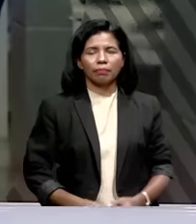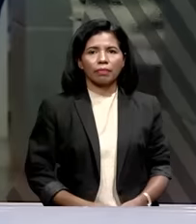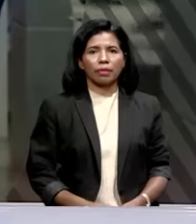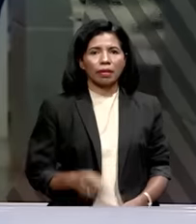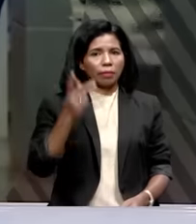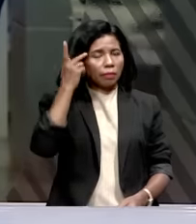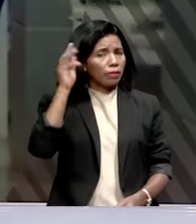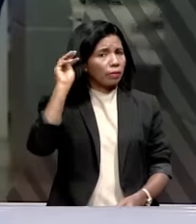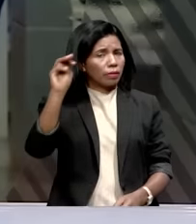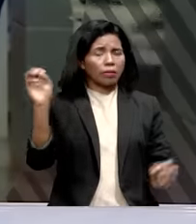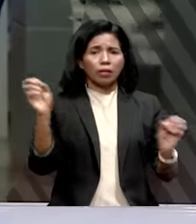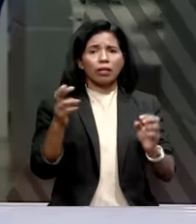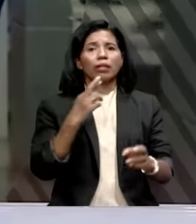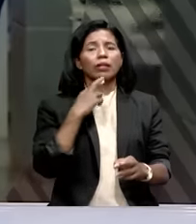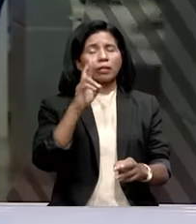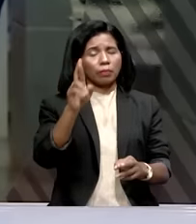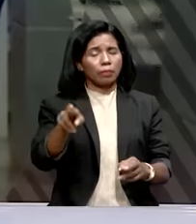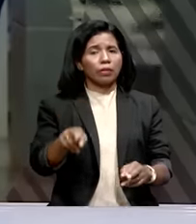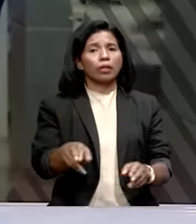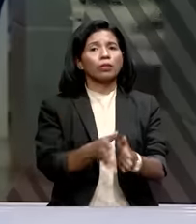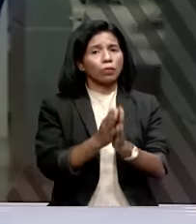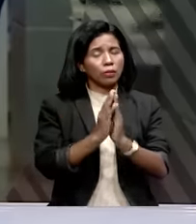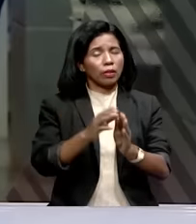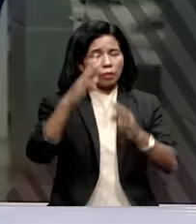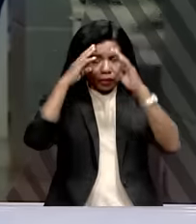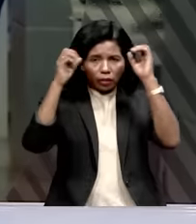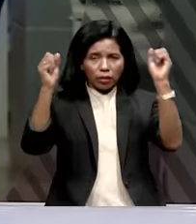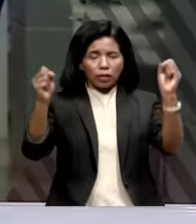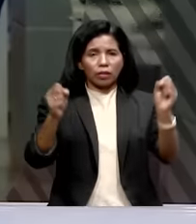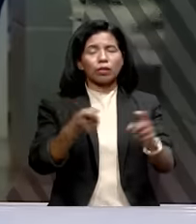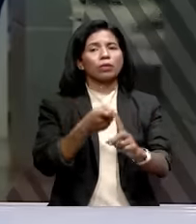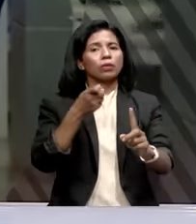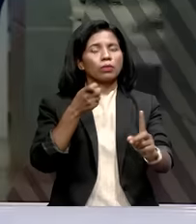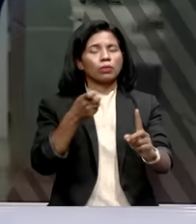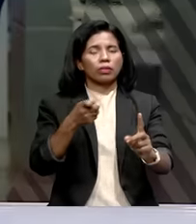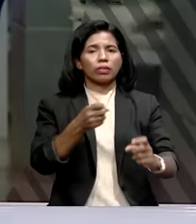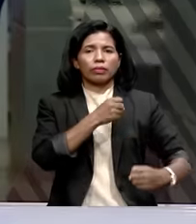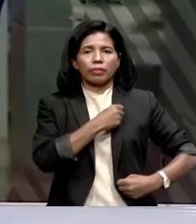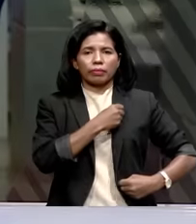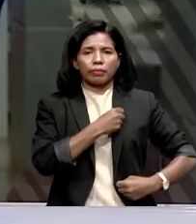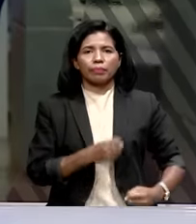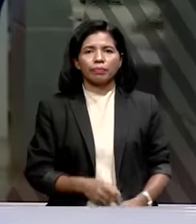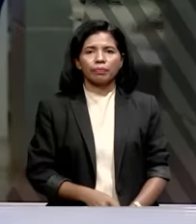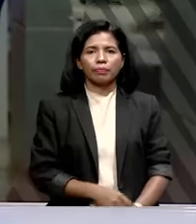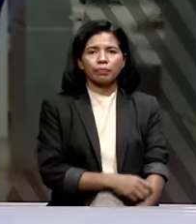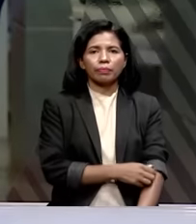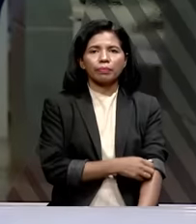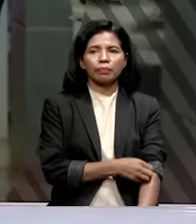Primeiro-ministro responde ao pedido do presidente da República a presidir a cerimônia aniversário. Fala dele.